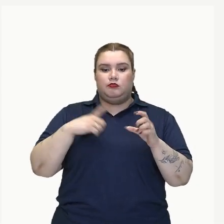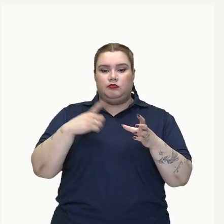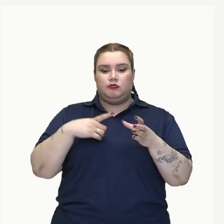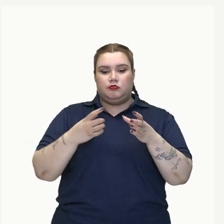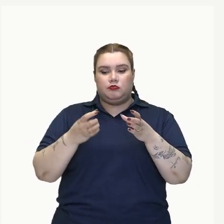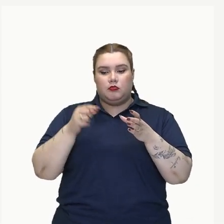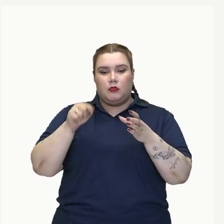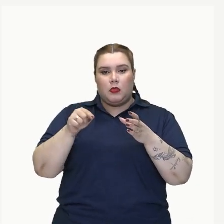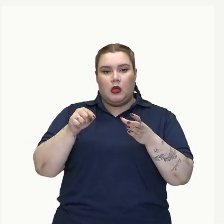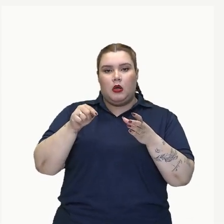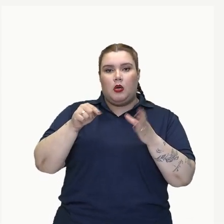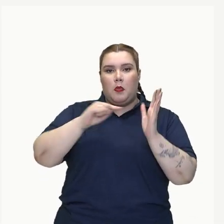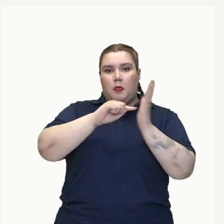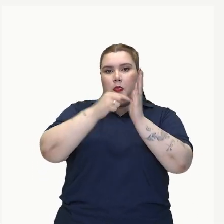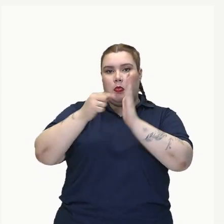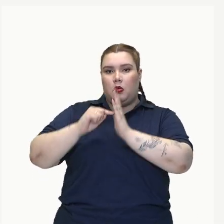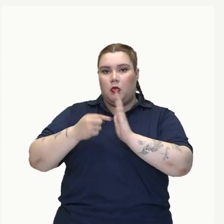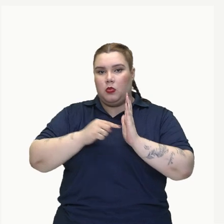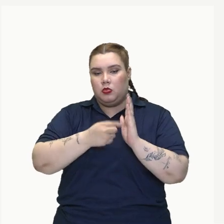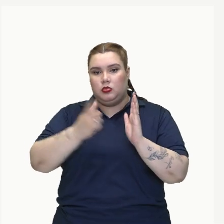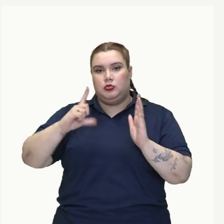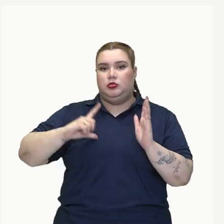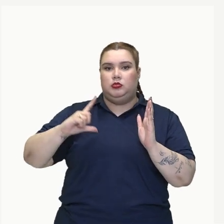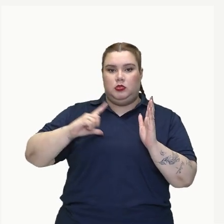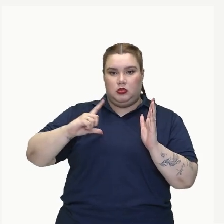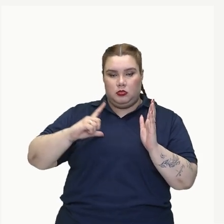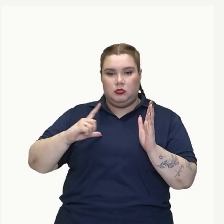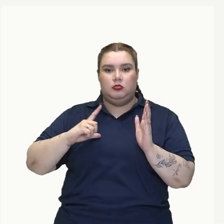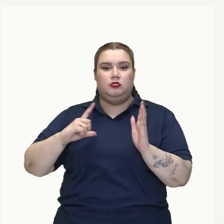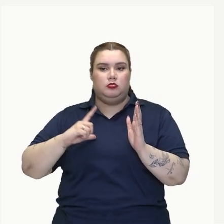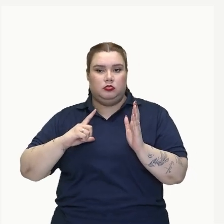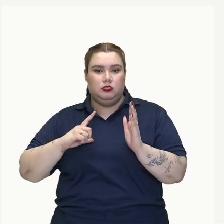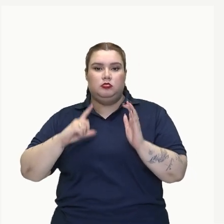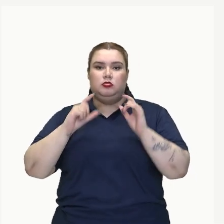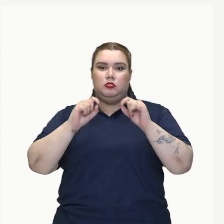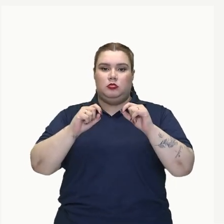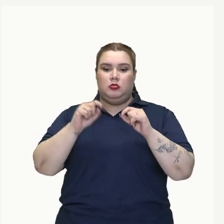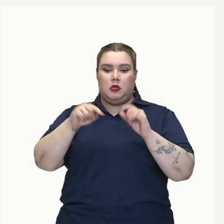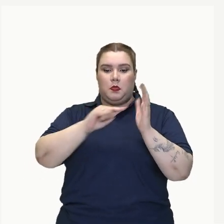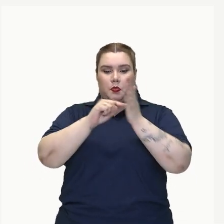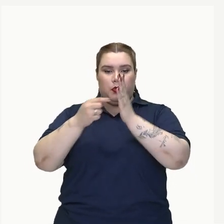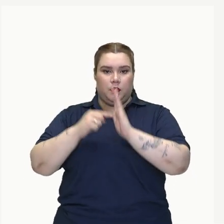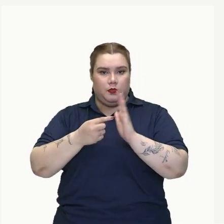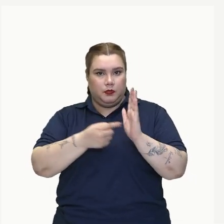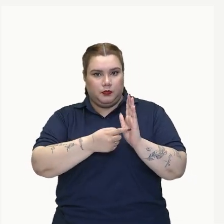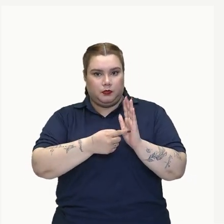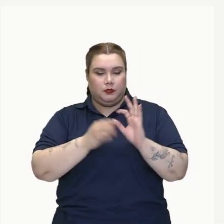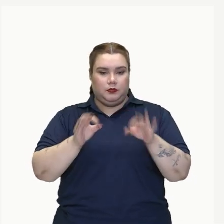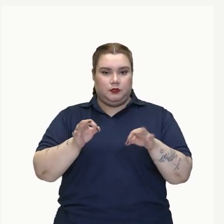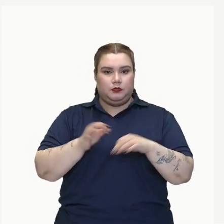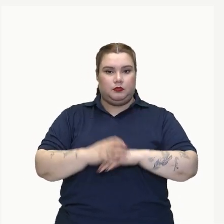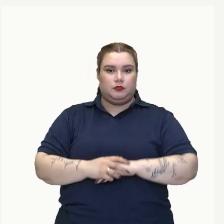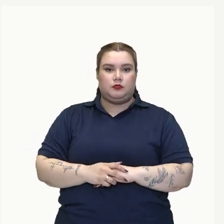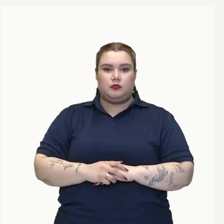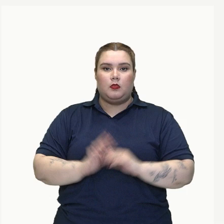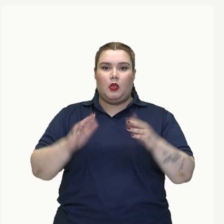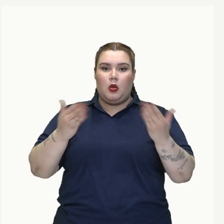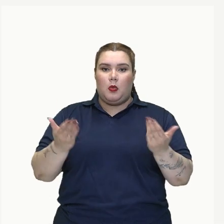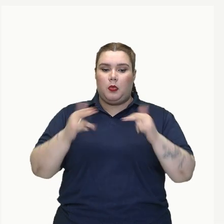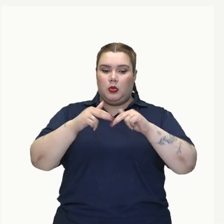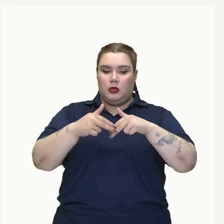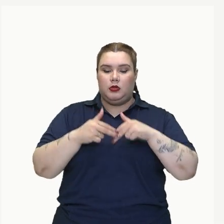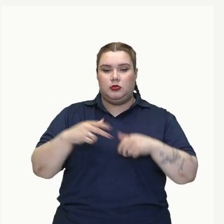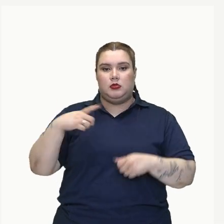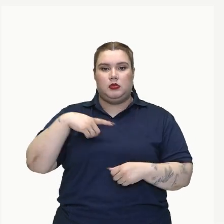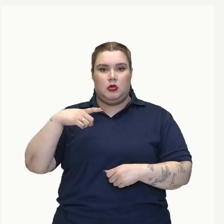compostos por pontos, tá bom? São formados aí por pontos, tá? Por isso que nós partimos